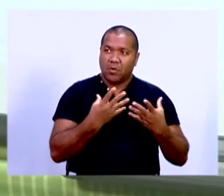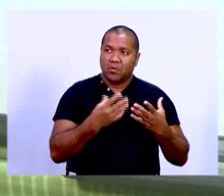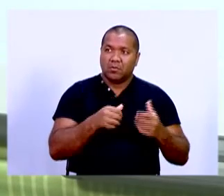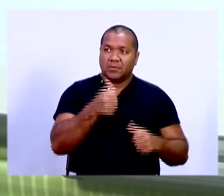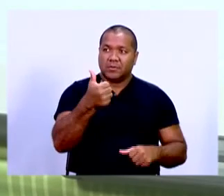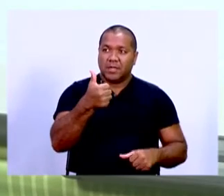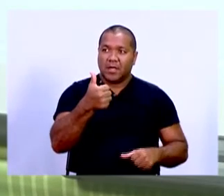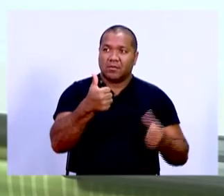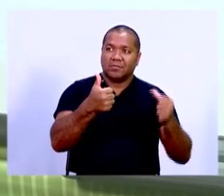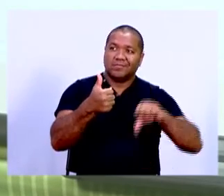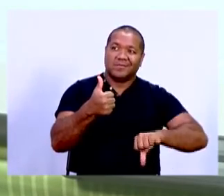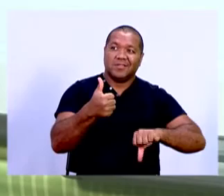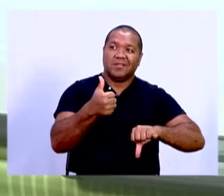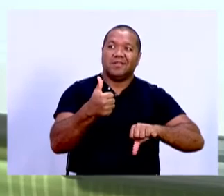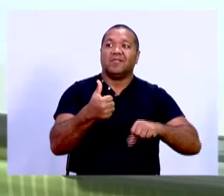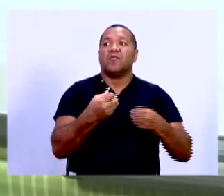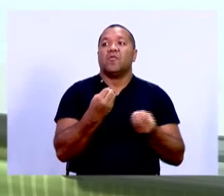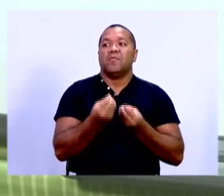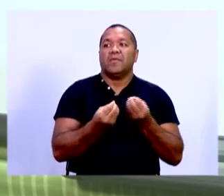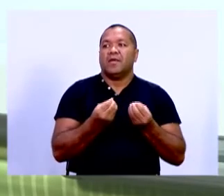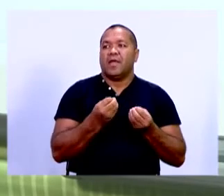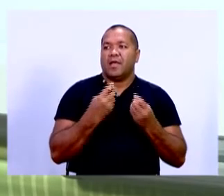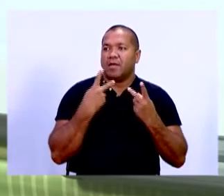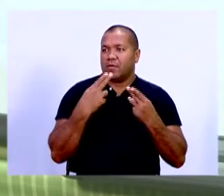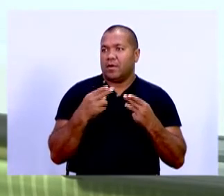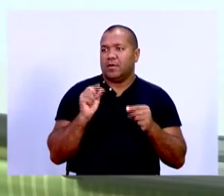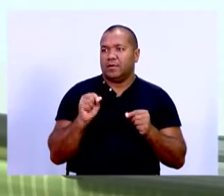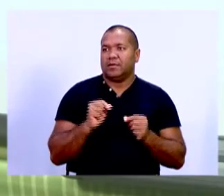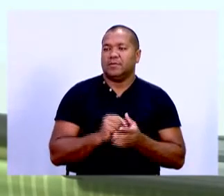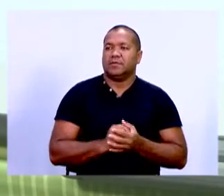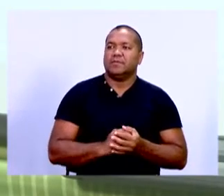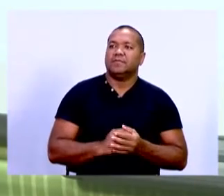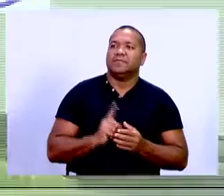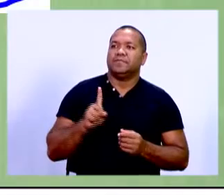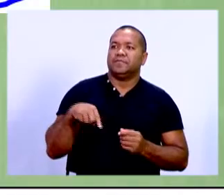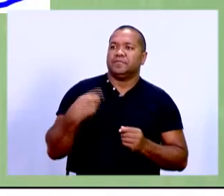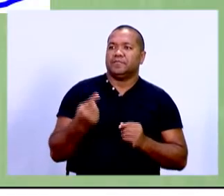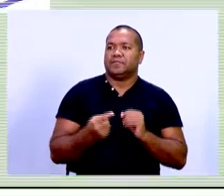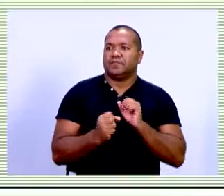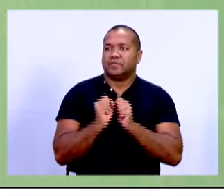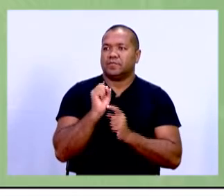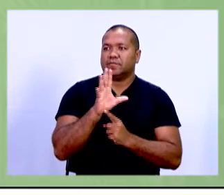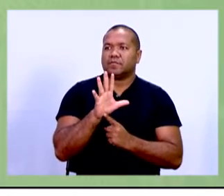menos isso que vai acontecer aqui no nosso sistema. Então, vamos para o próximo slide.